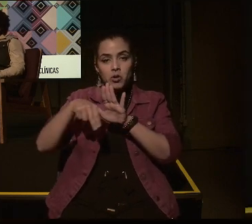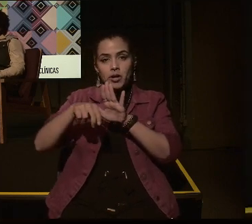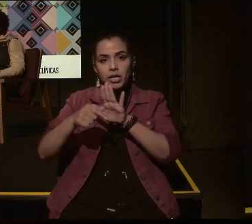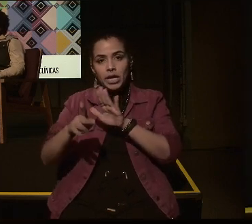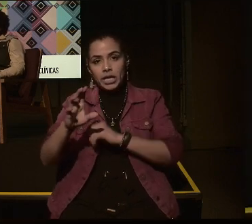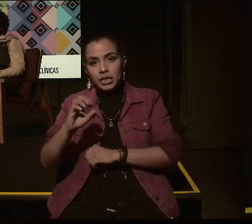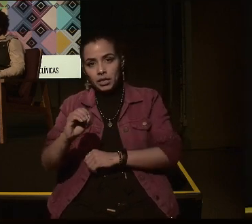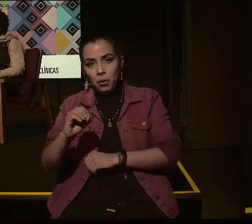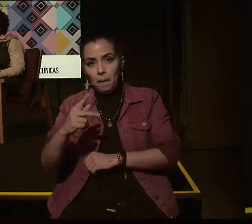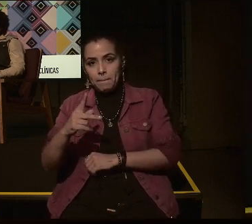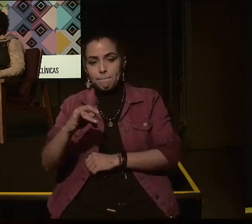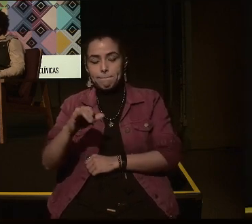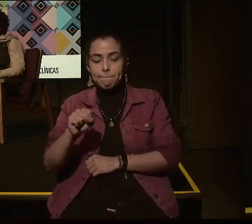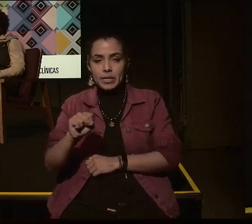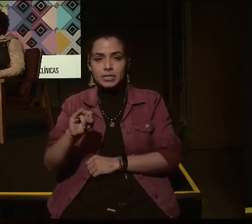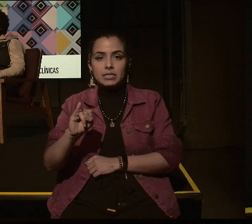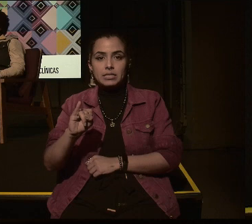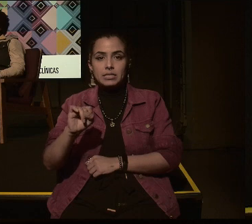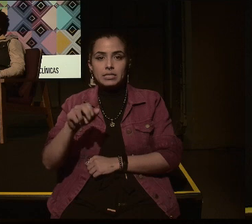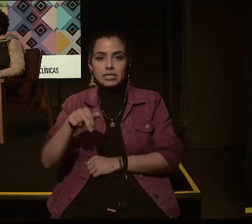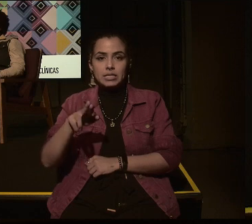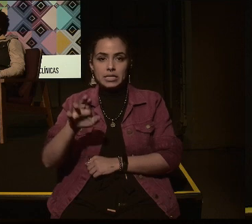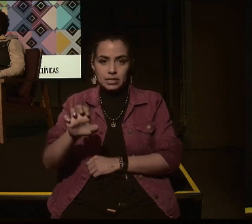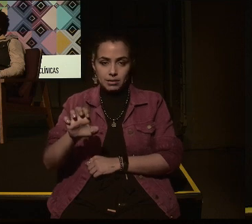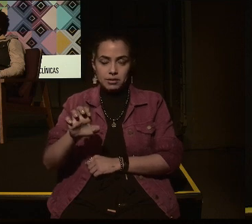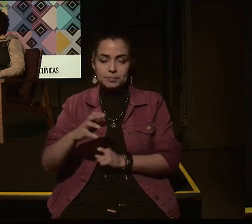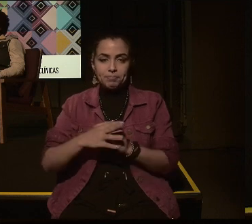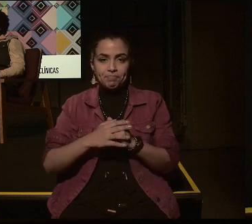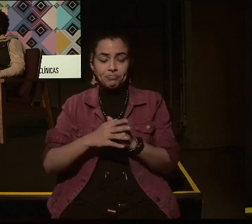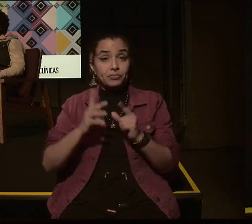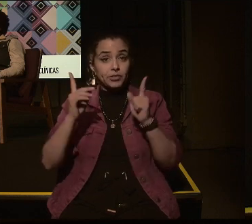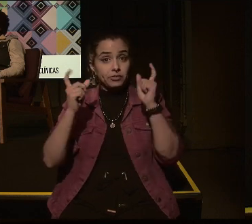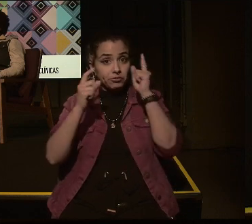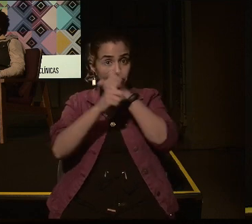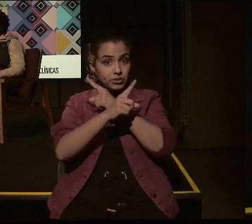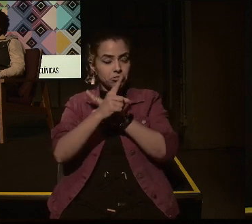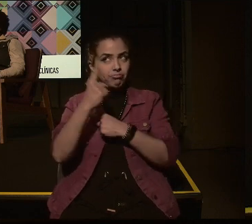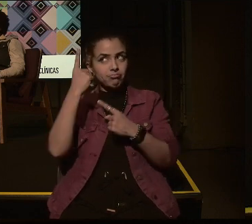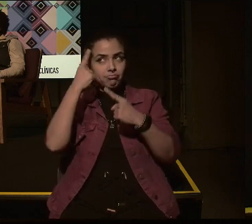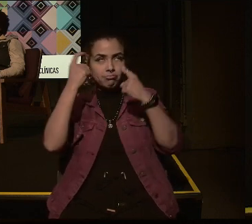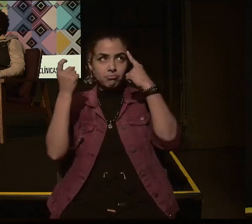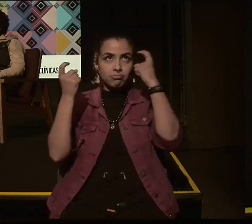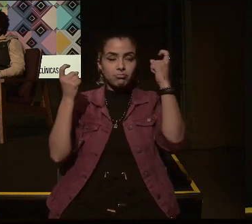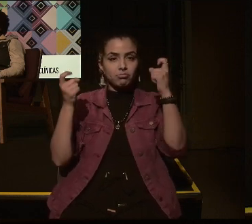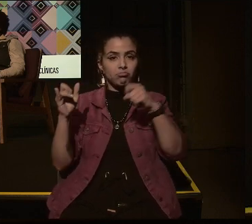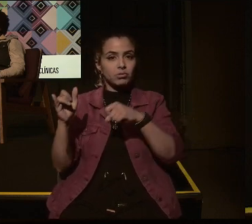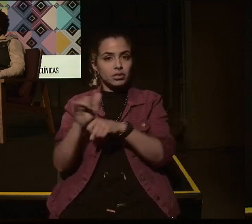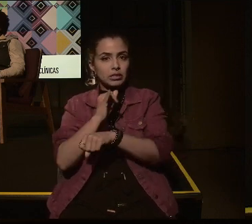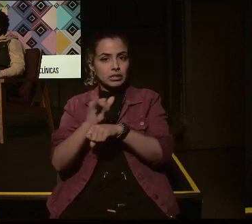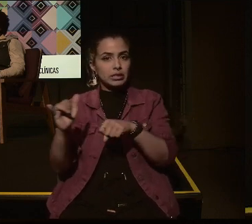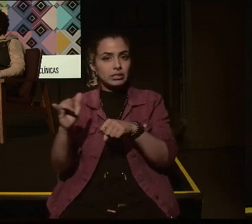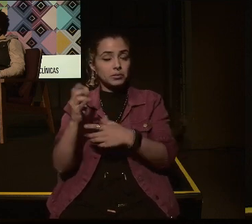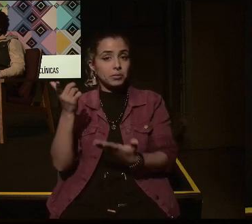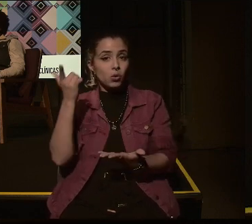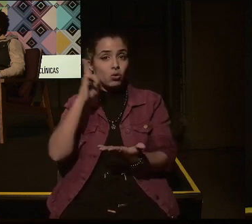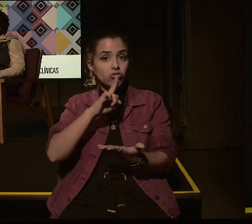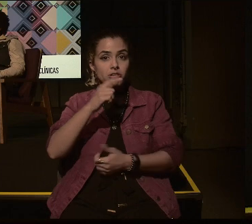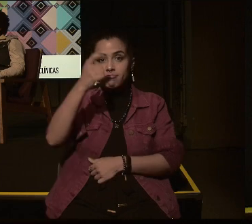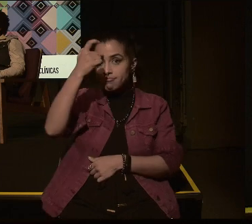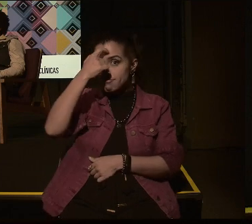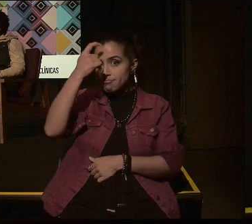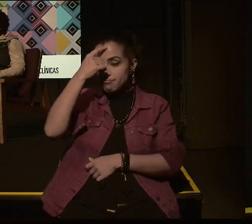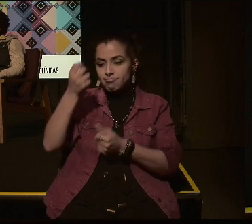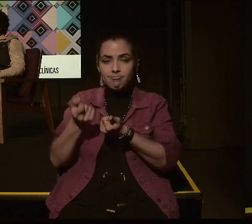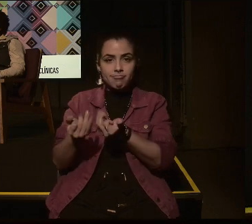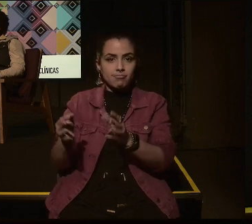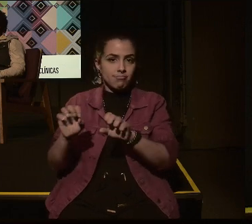E tem sido bem difícil pensar estratégias que a saúde pode tomar para conscientização da população e para